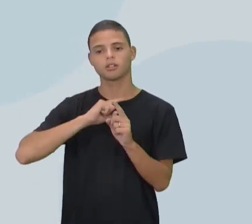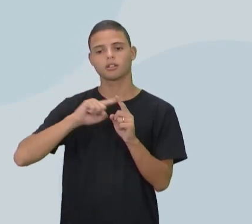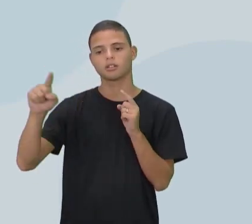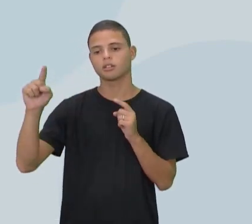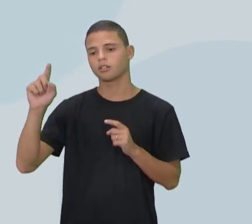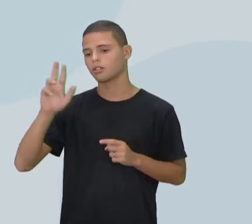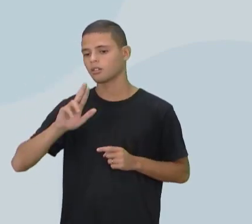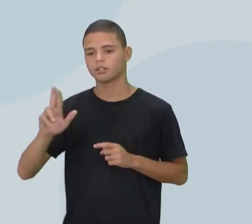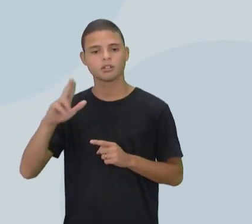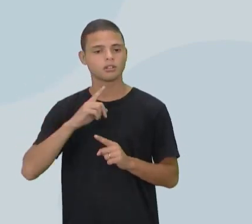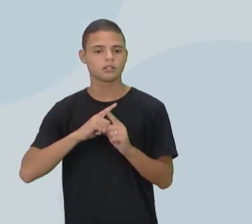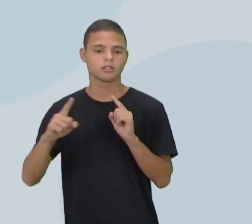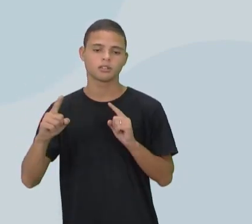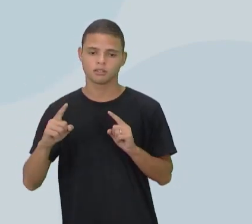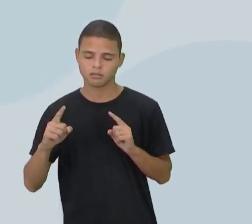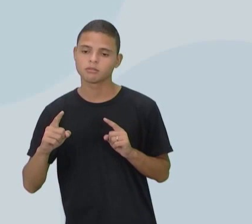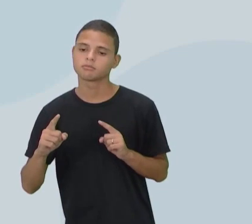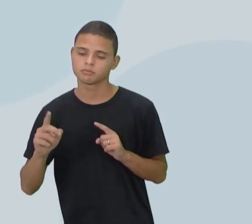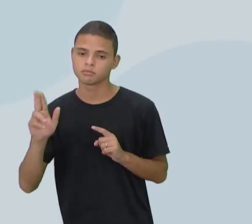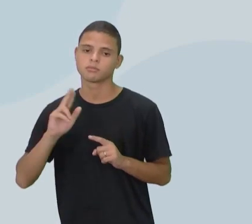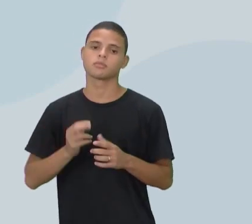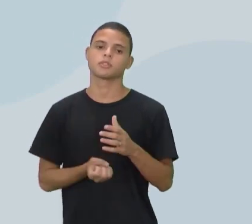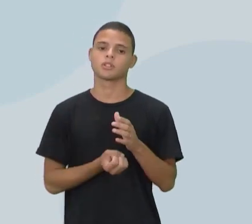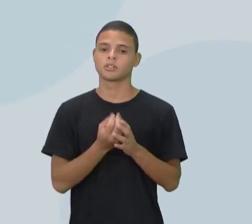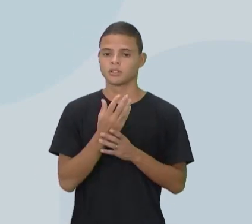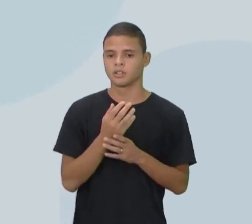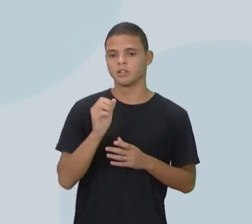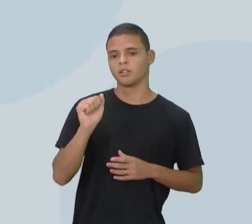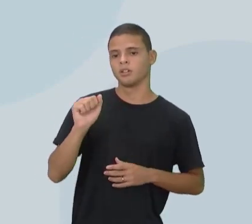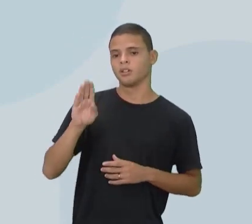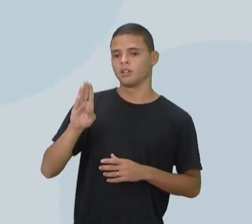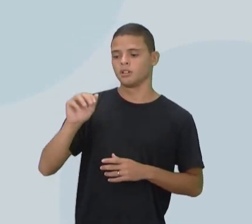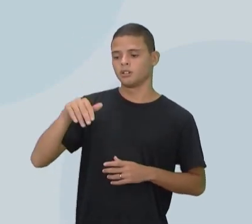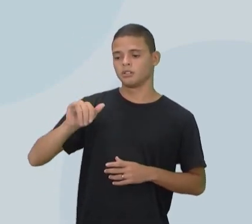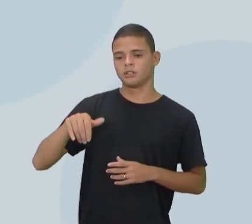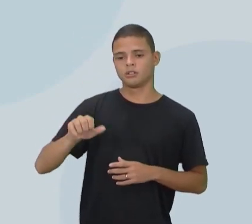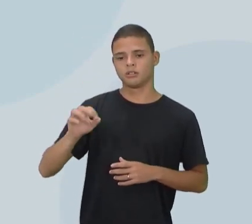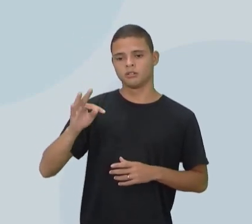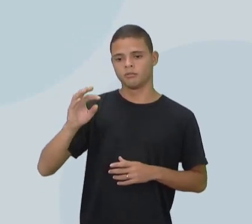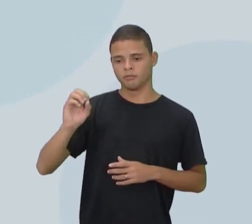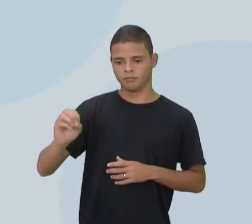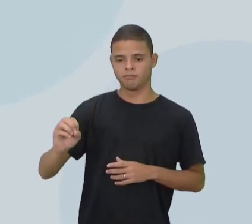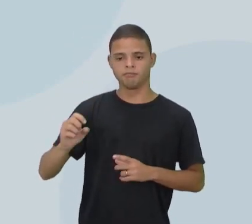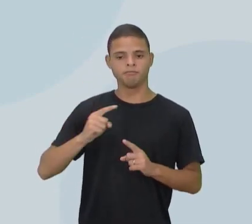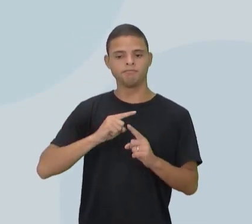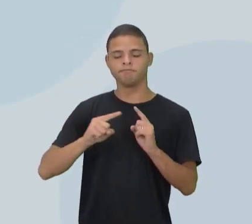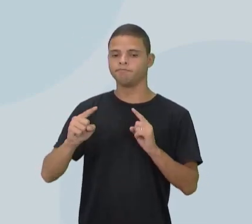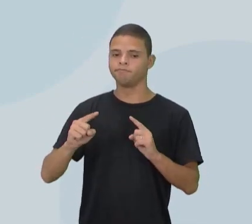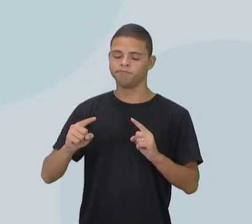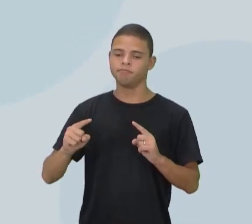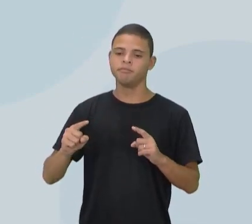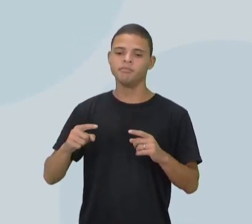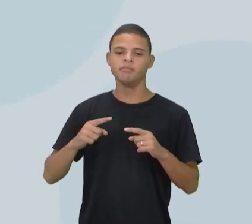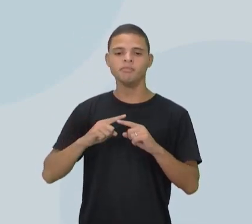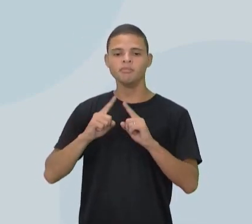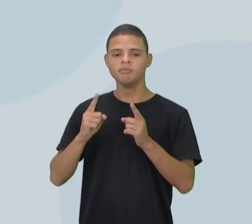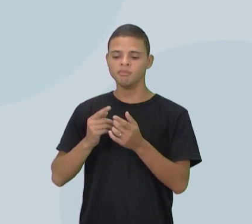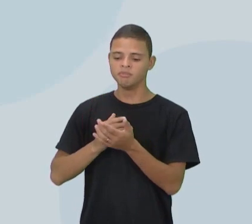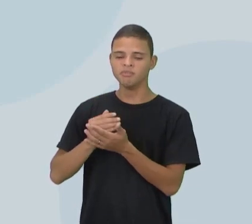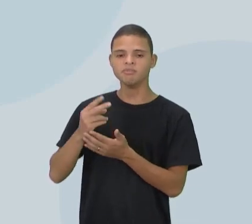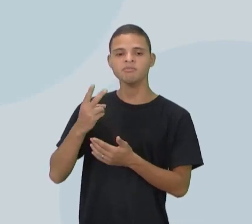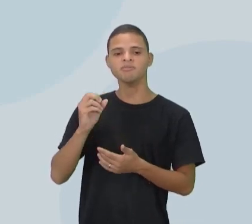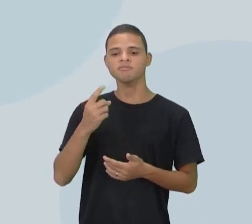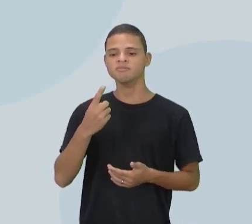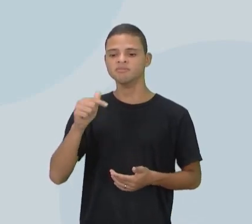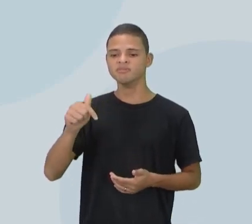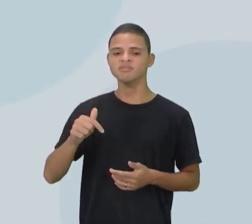né, o uso, produção, o uso de materiais à base do amianto. Mas definitivamente, a partir de 2017, aí,